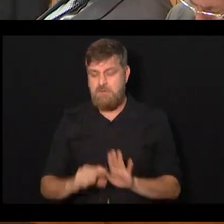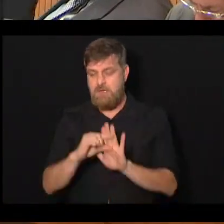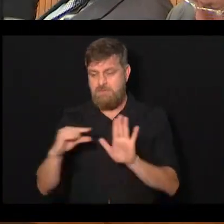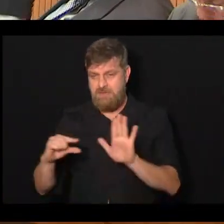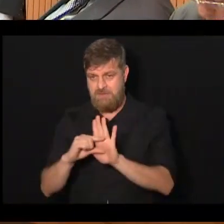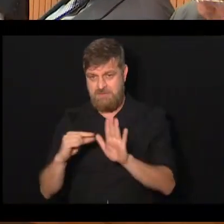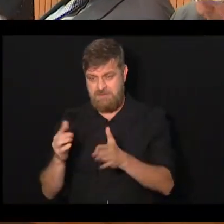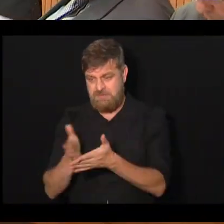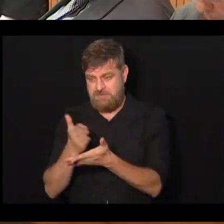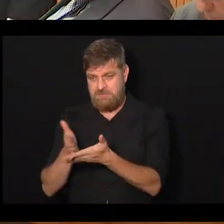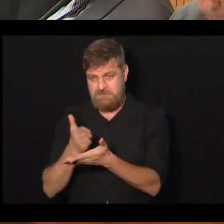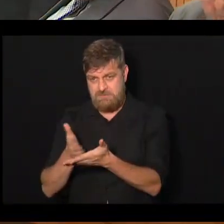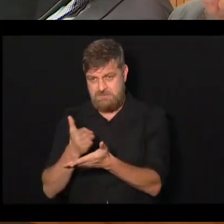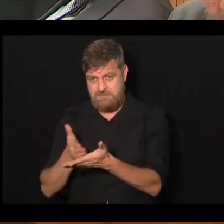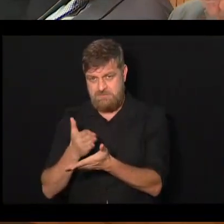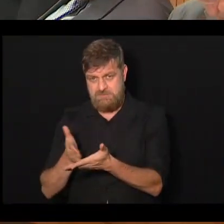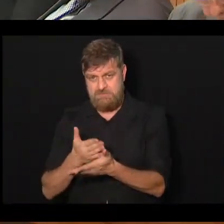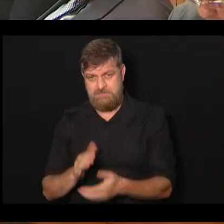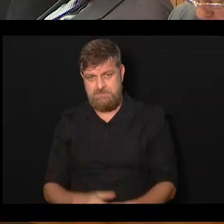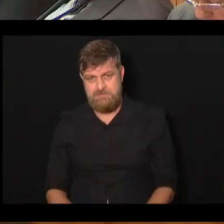as emendas, senhor presidente.